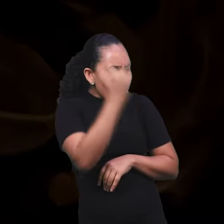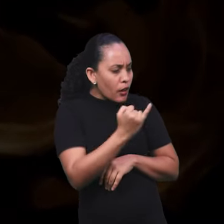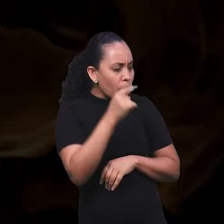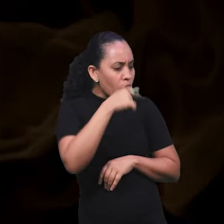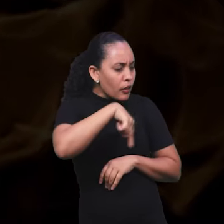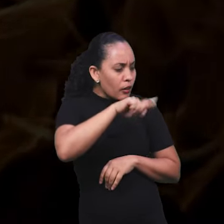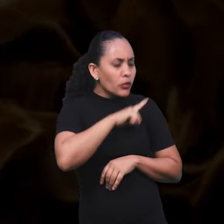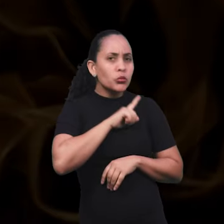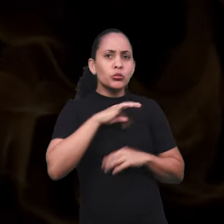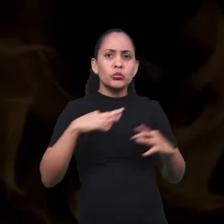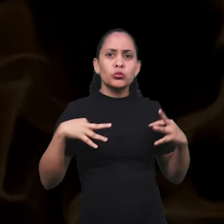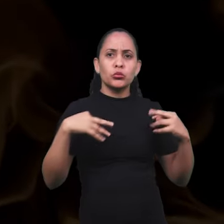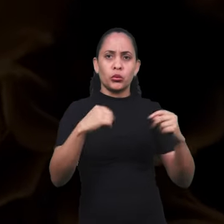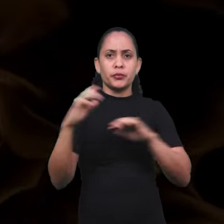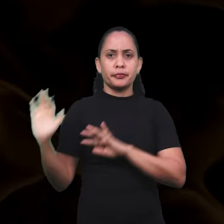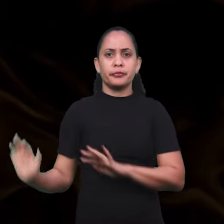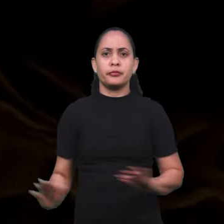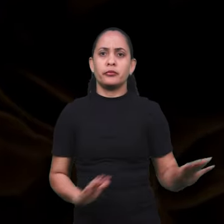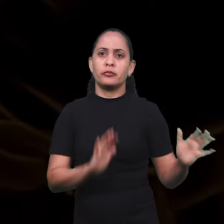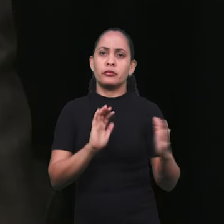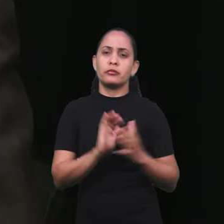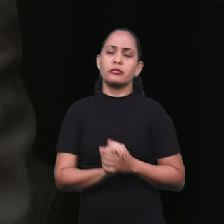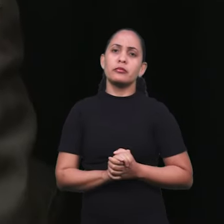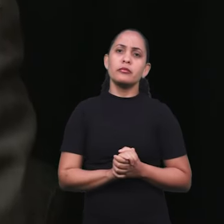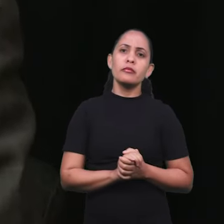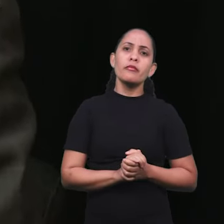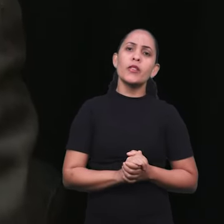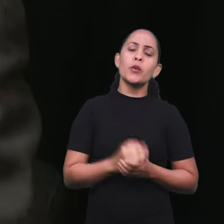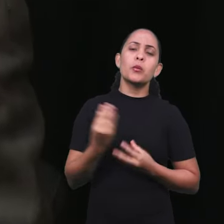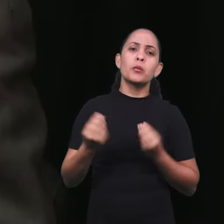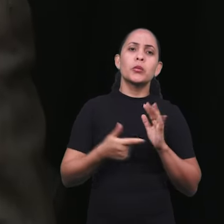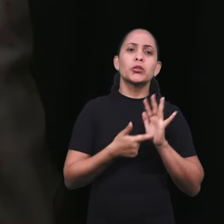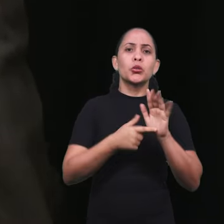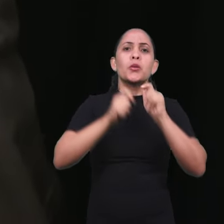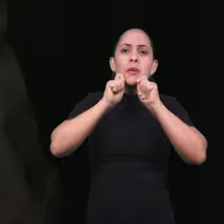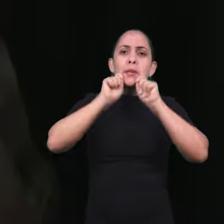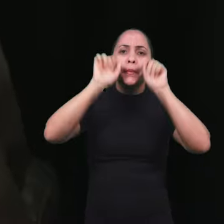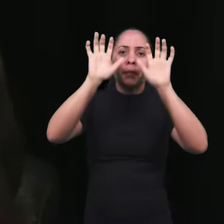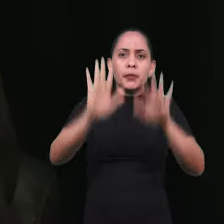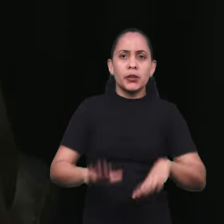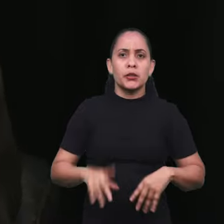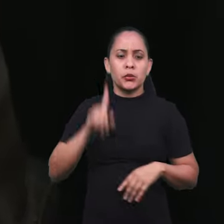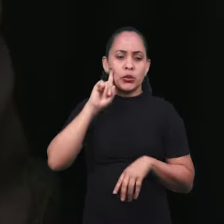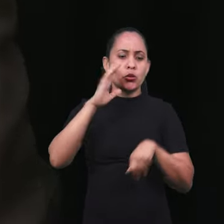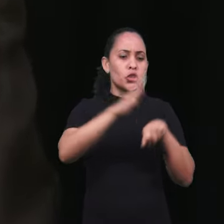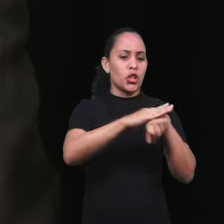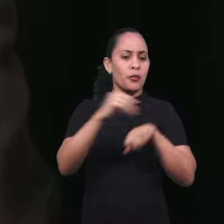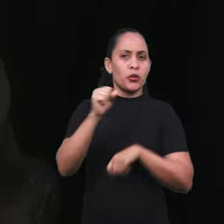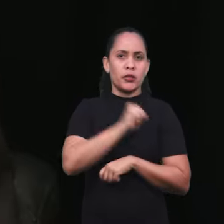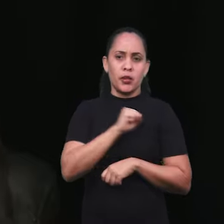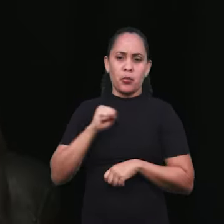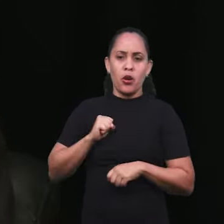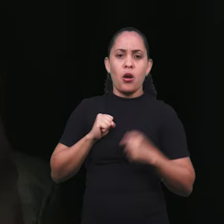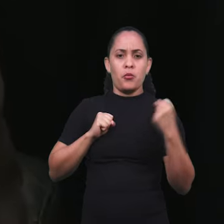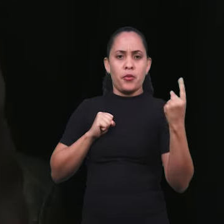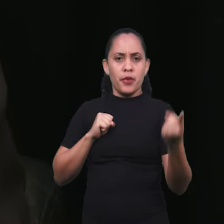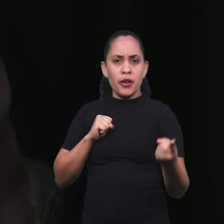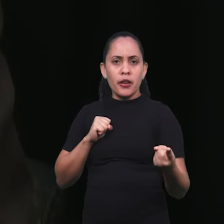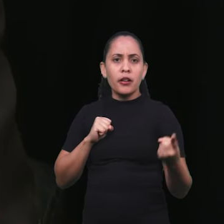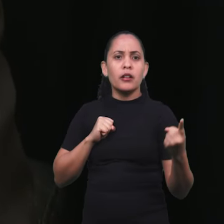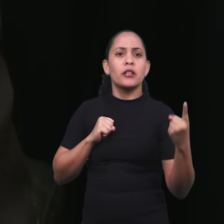lhe tirarão ambas as orelhas, né? Então, a bênção aí, o Senhor chama Samuel, ainda chamou a primeira